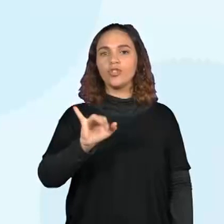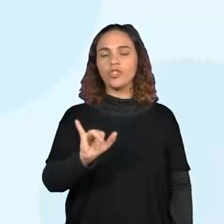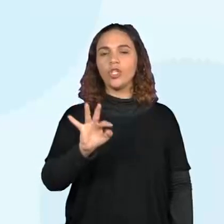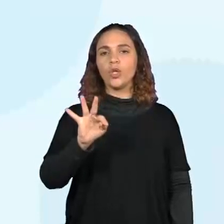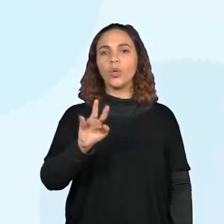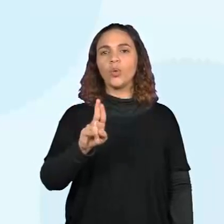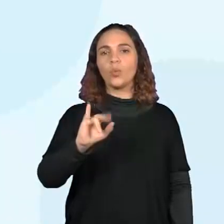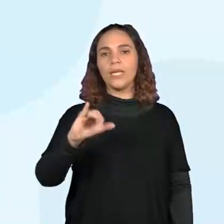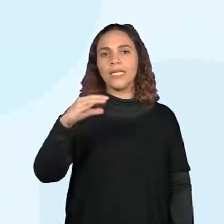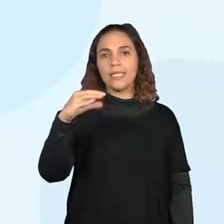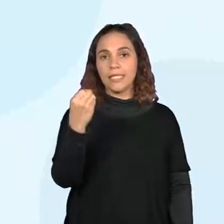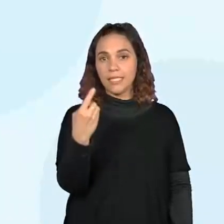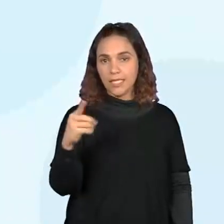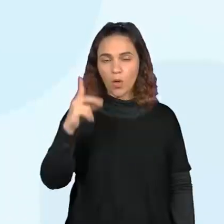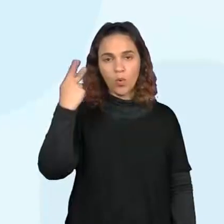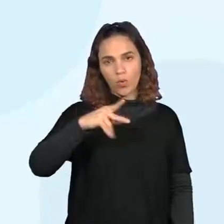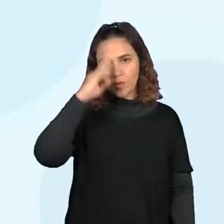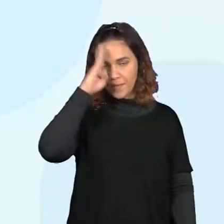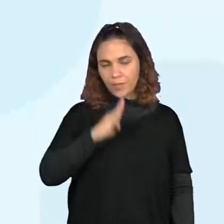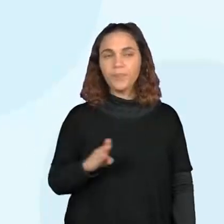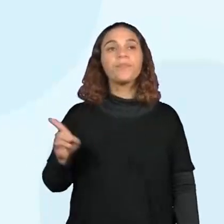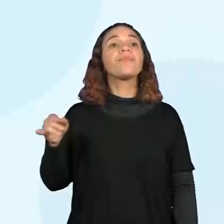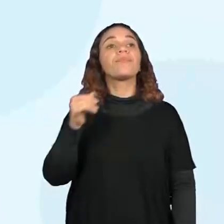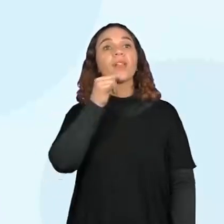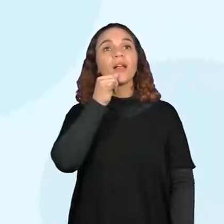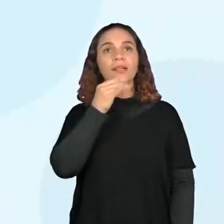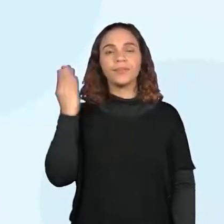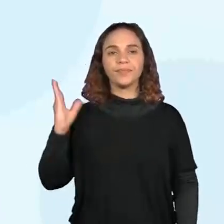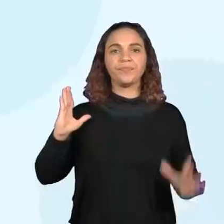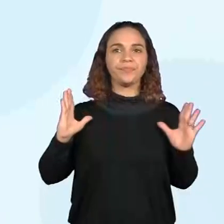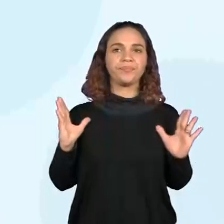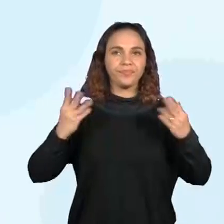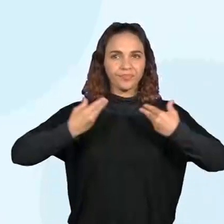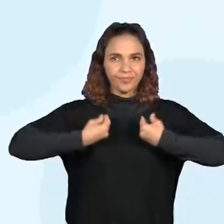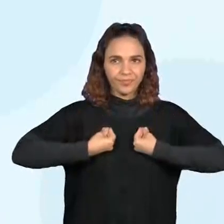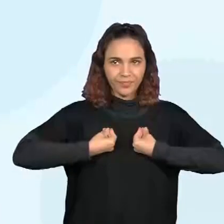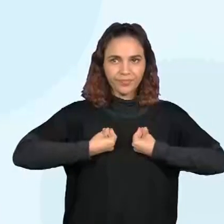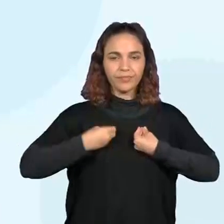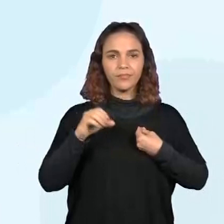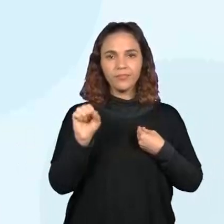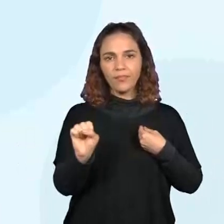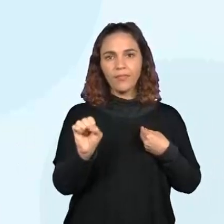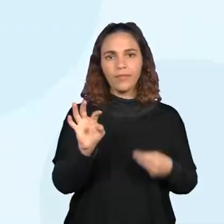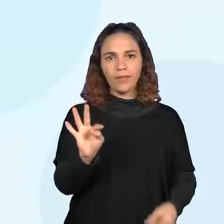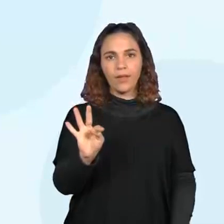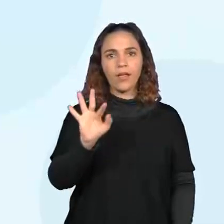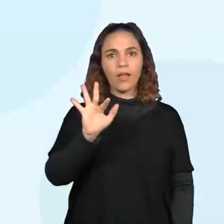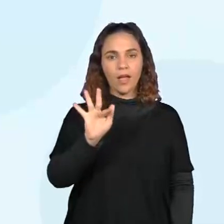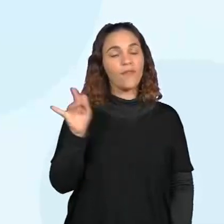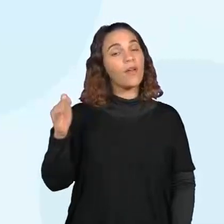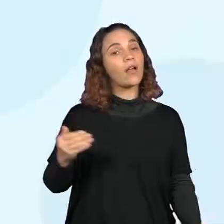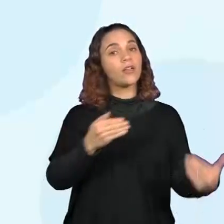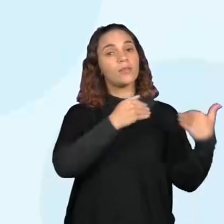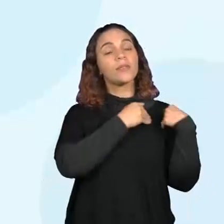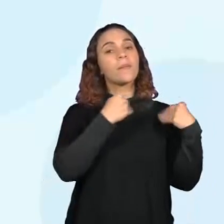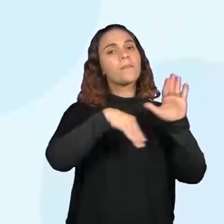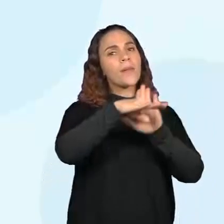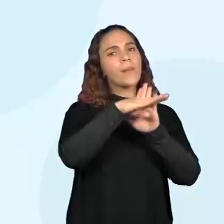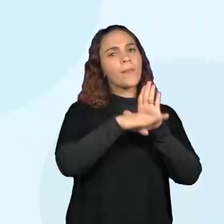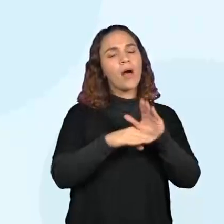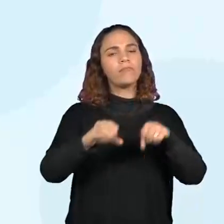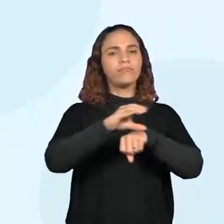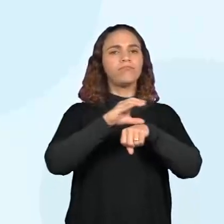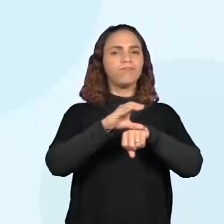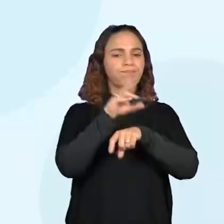Tribunal Federal, o STF, é responsável de zelar o cumprimento da Constituição no país, sendo o órgão máximo do